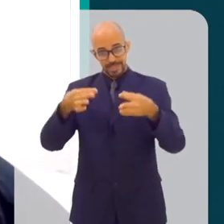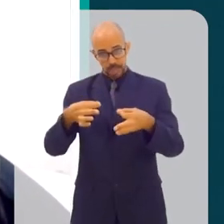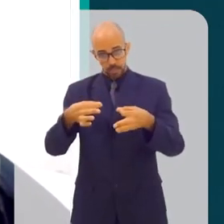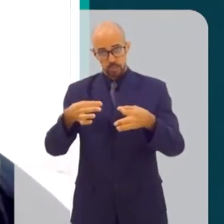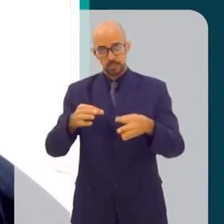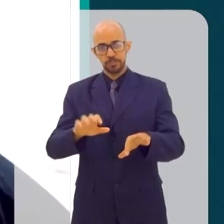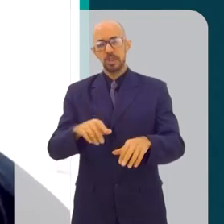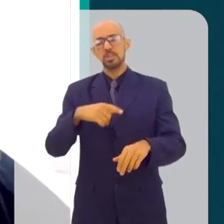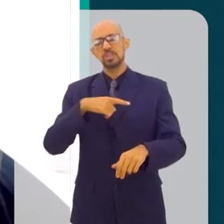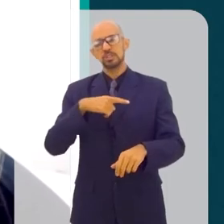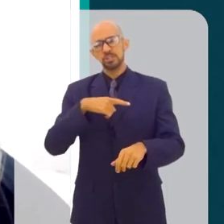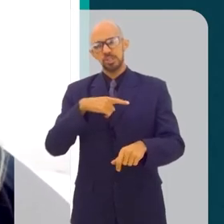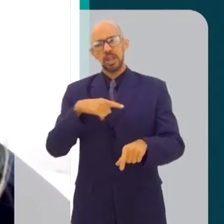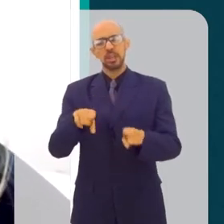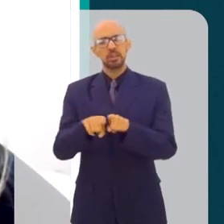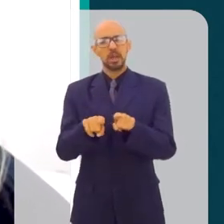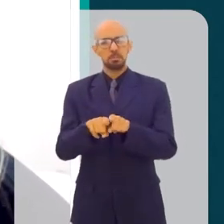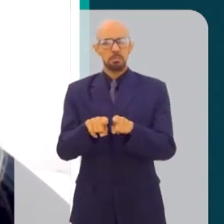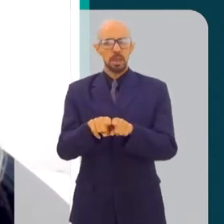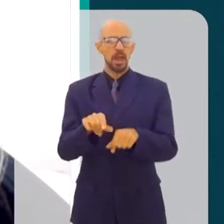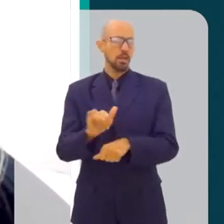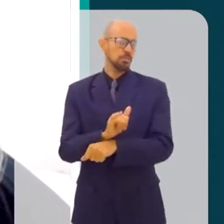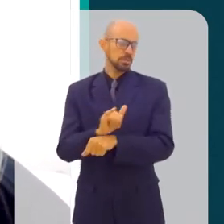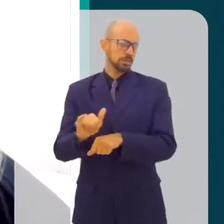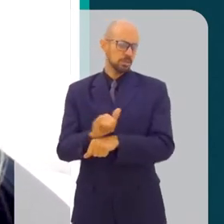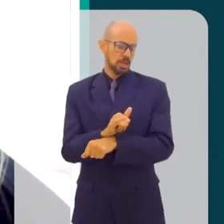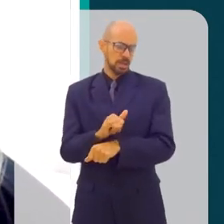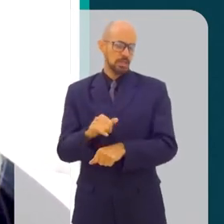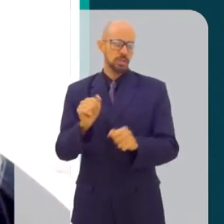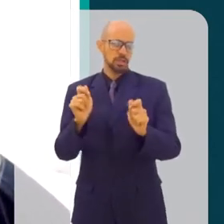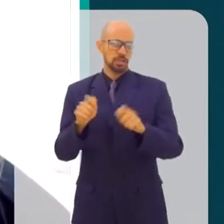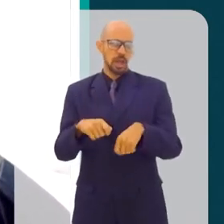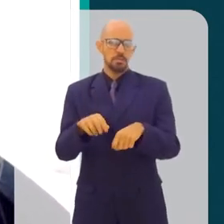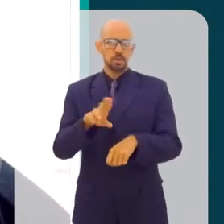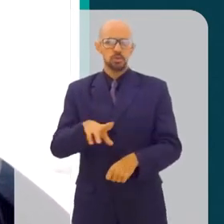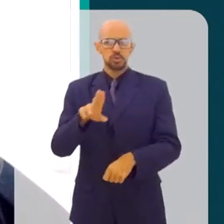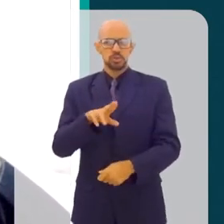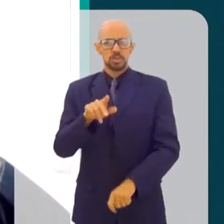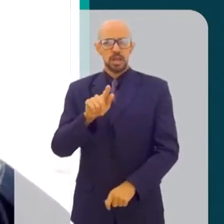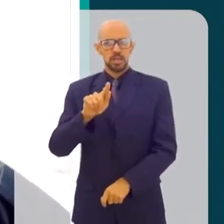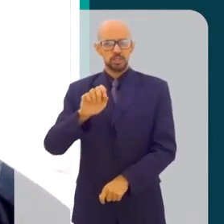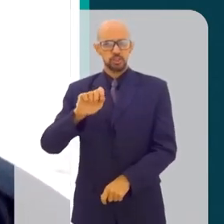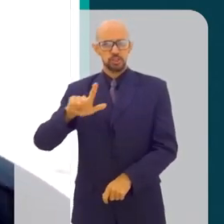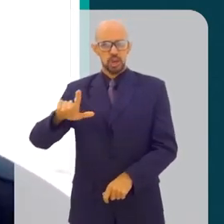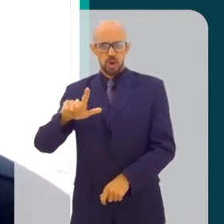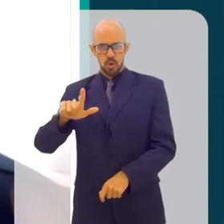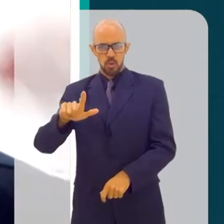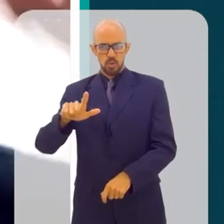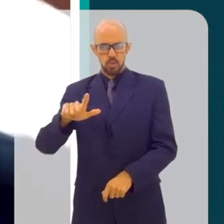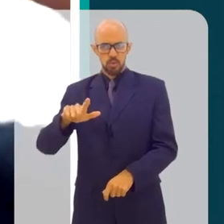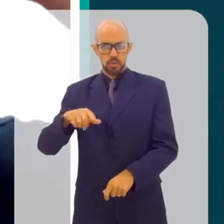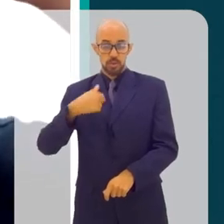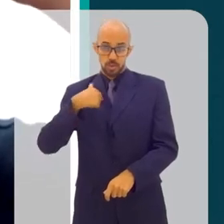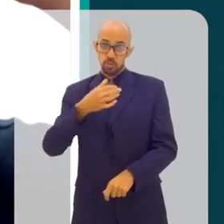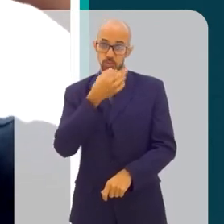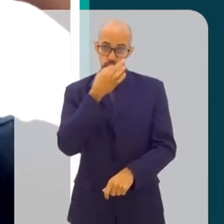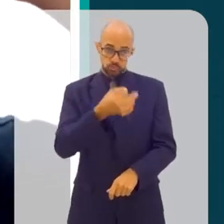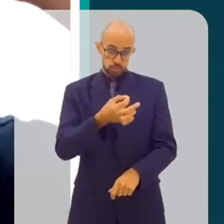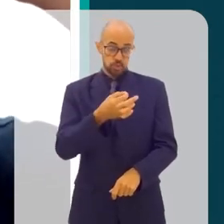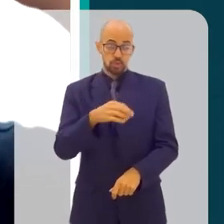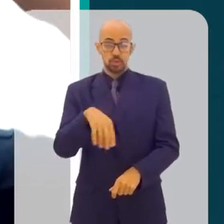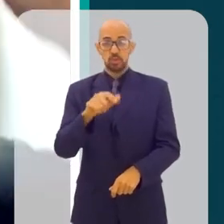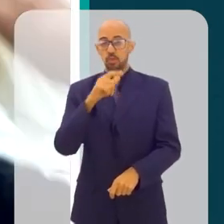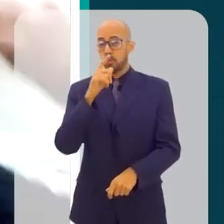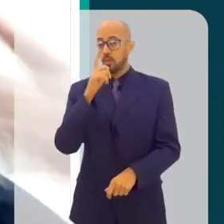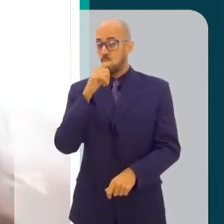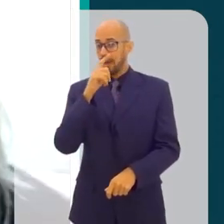lubrificação. Nós temos os paliativos, né? Pode-se utilizar gel, e eu sugiro até gel à base